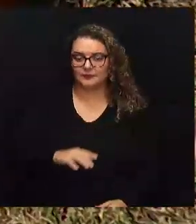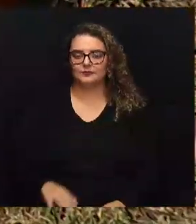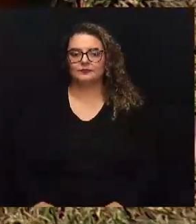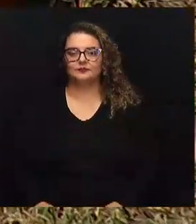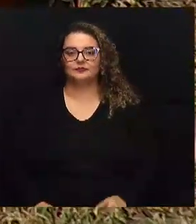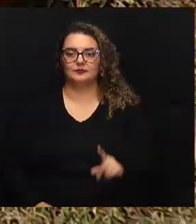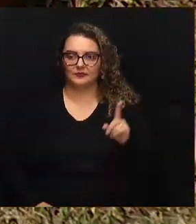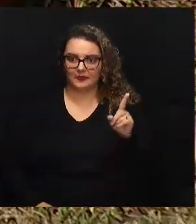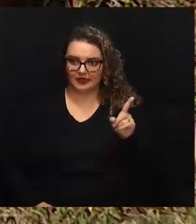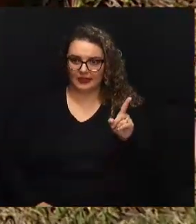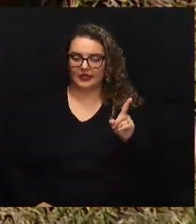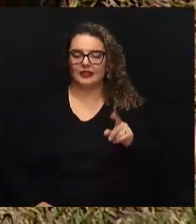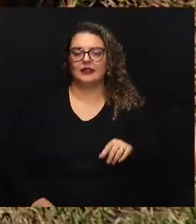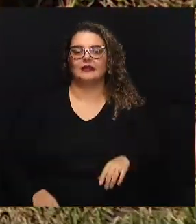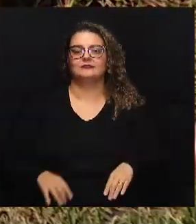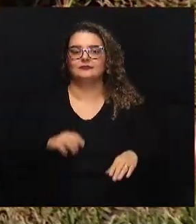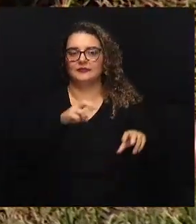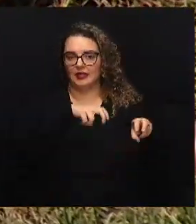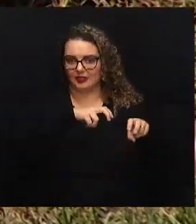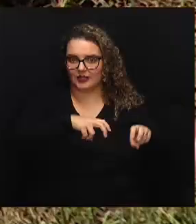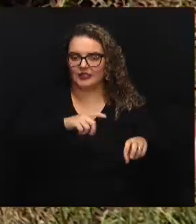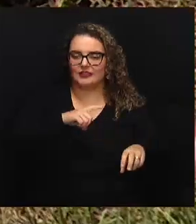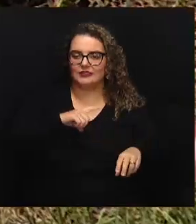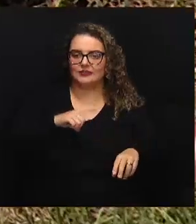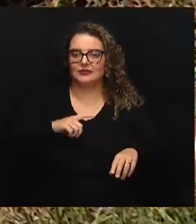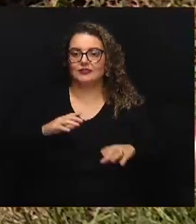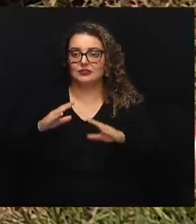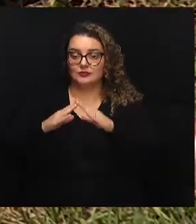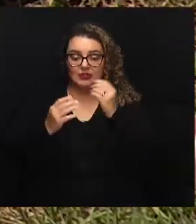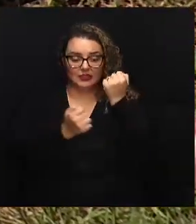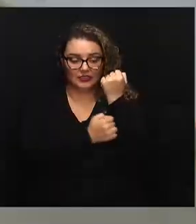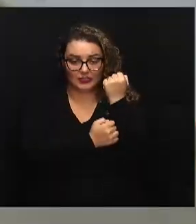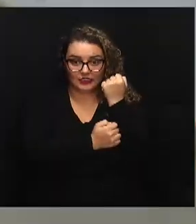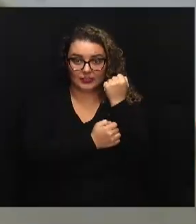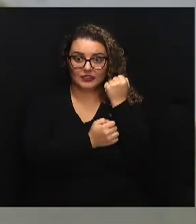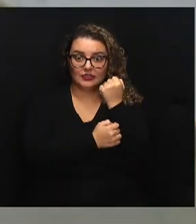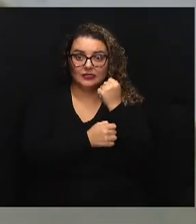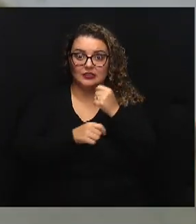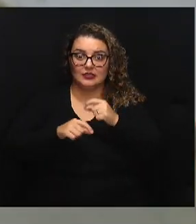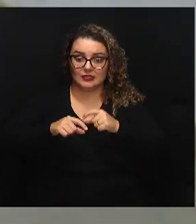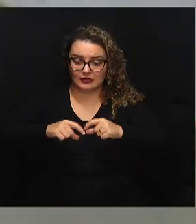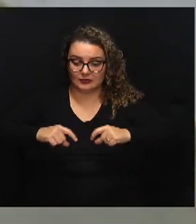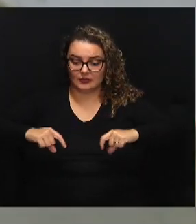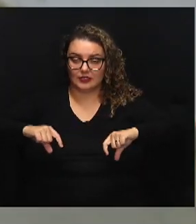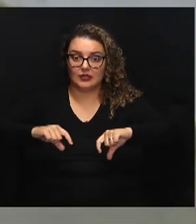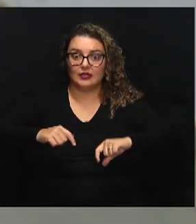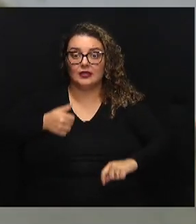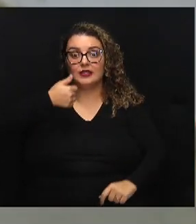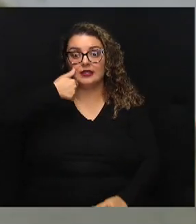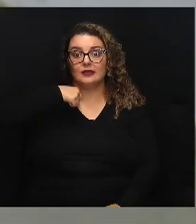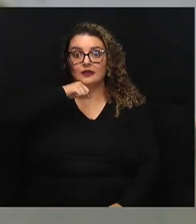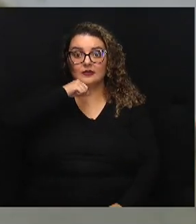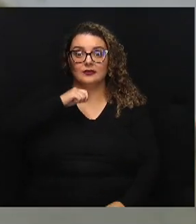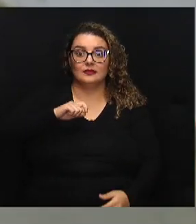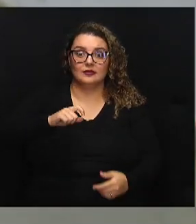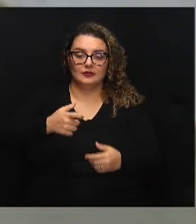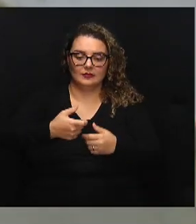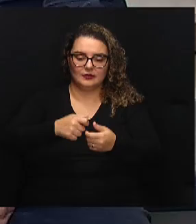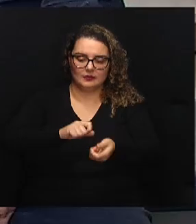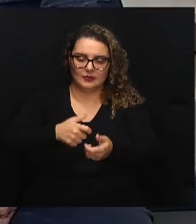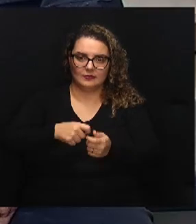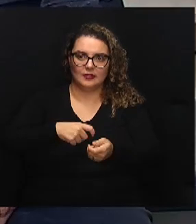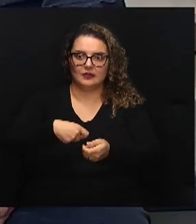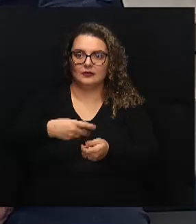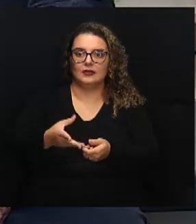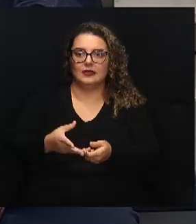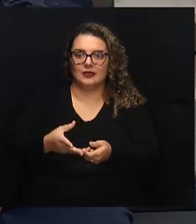lá no campo, era uma casa de madeira, tinha uma calçadinha em volta, a professora cascava maçã, jogava as cascas pela janela, quando ela se